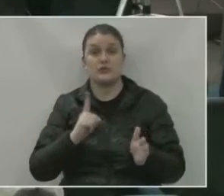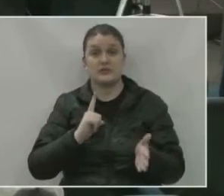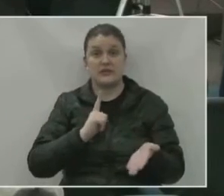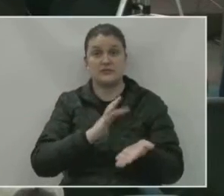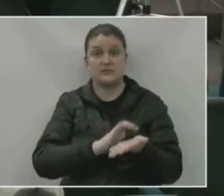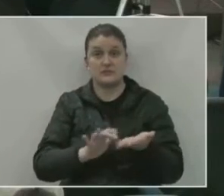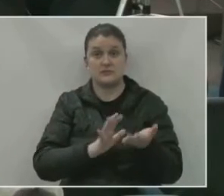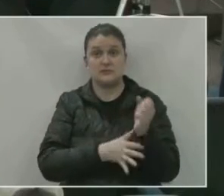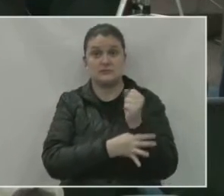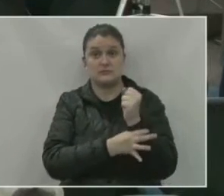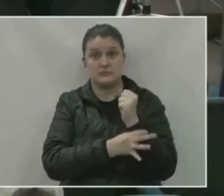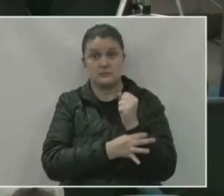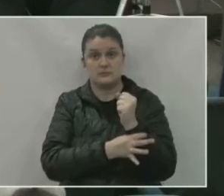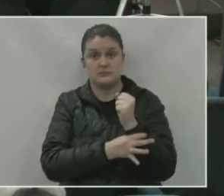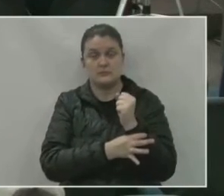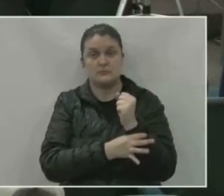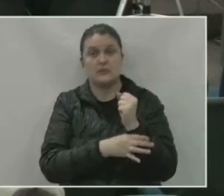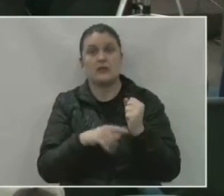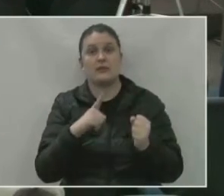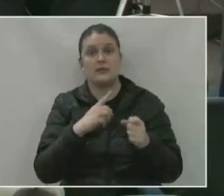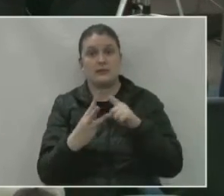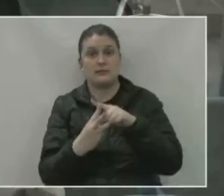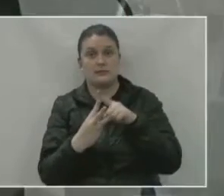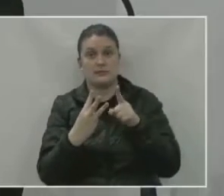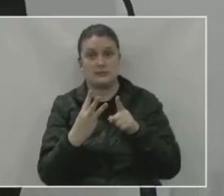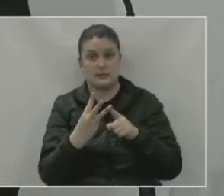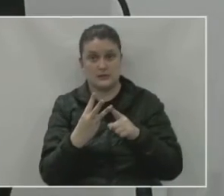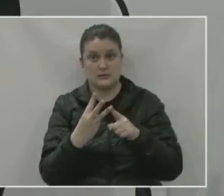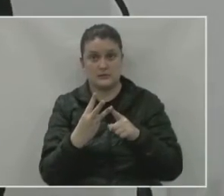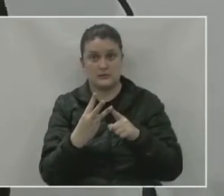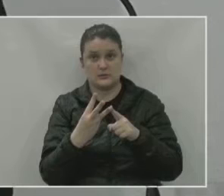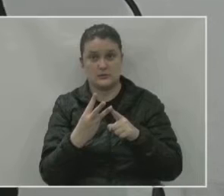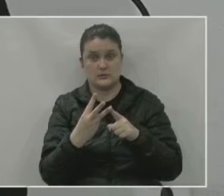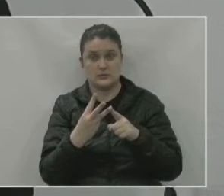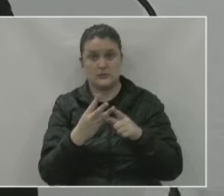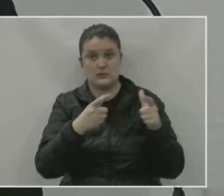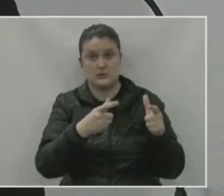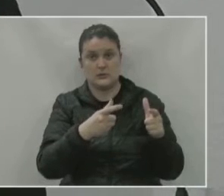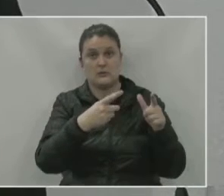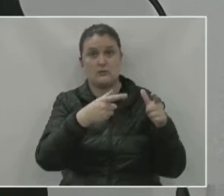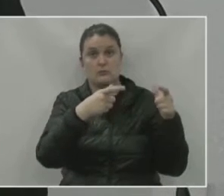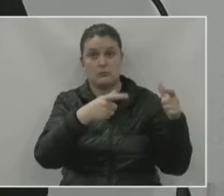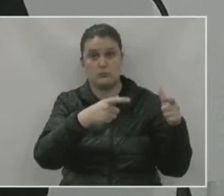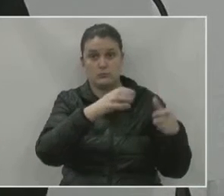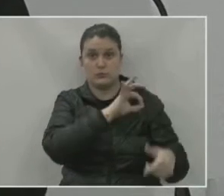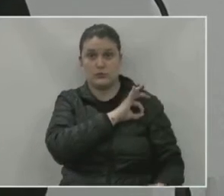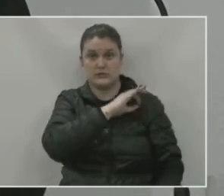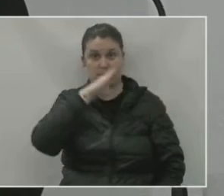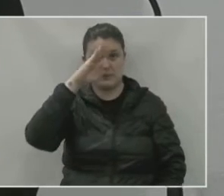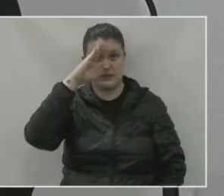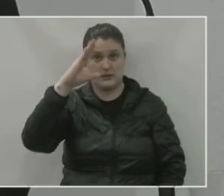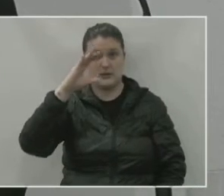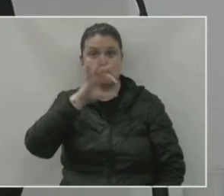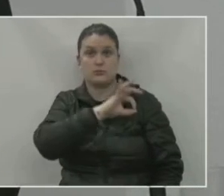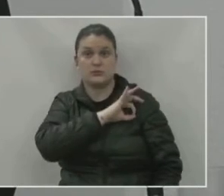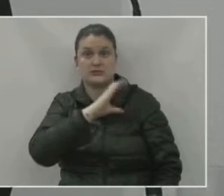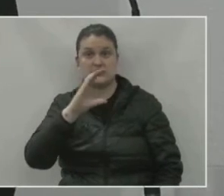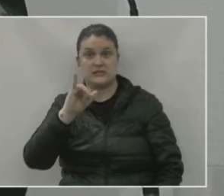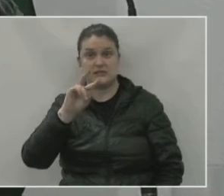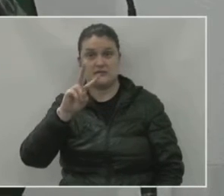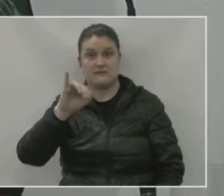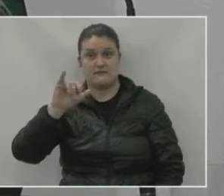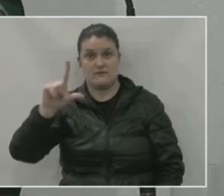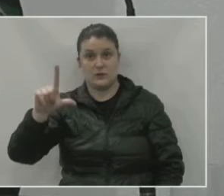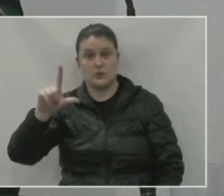Secretaria de Segurança tem 3 estruturas: Polícia Militar, Polícia Civil e o DEPEN. O